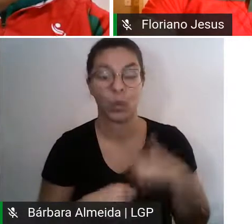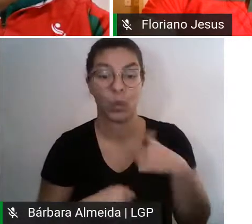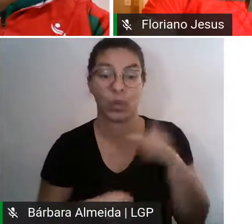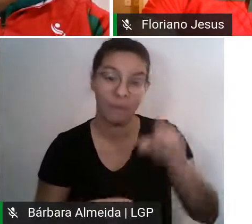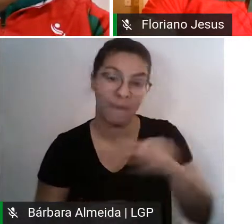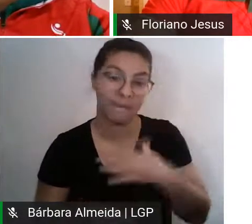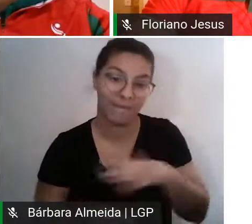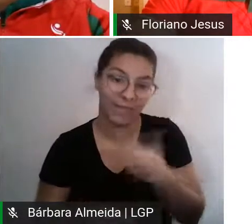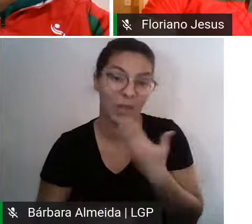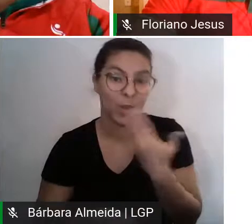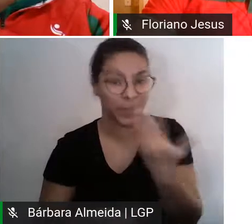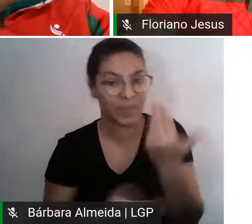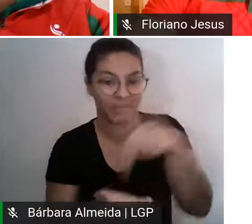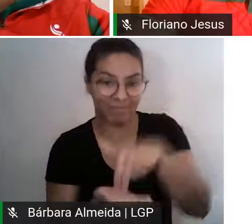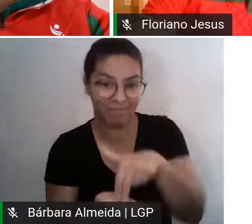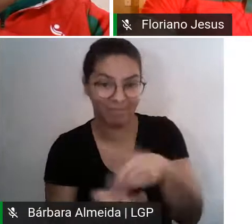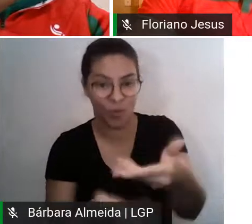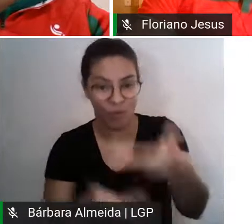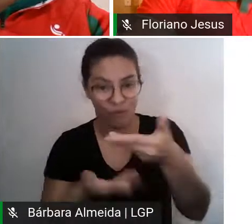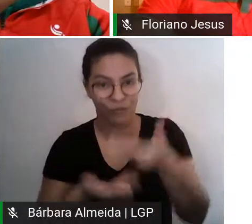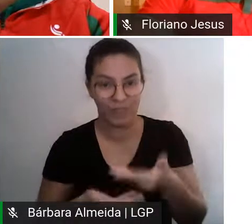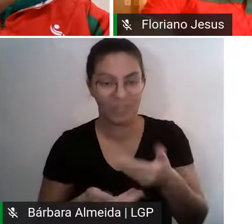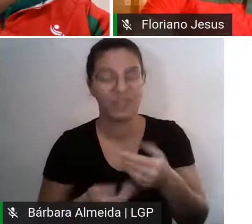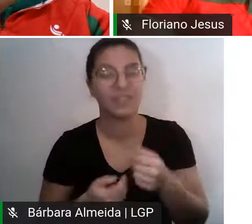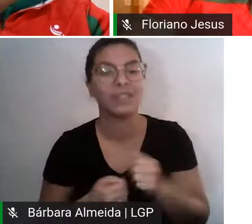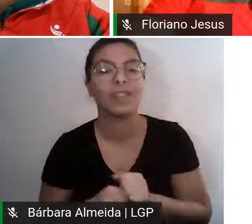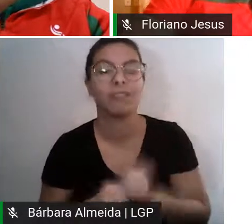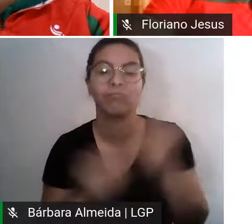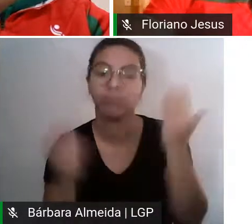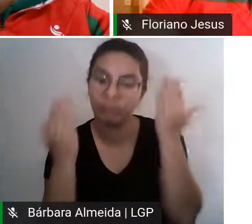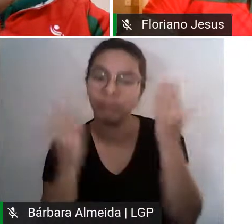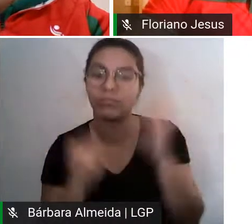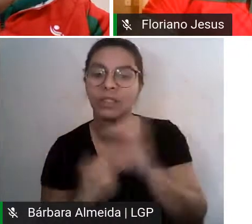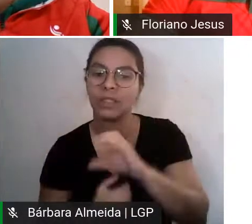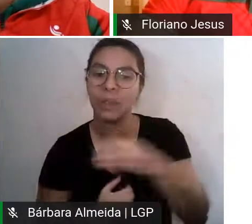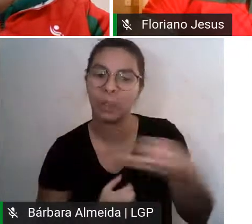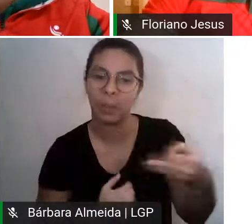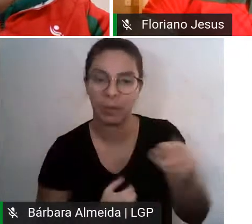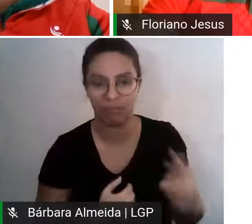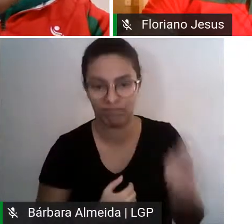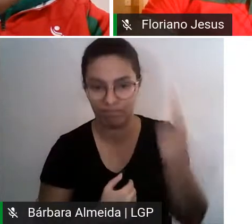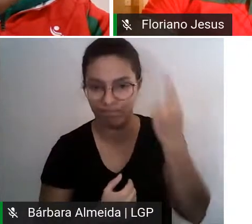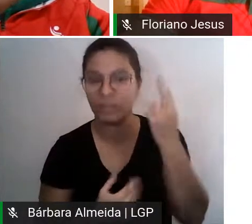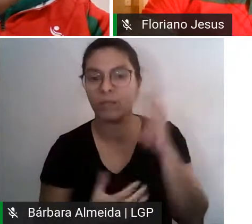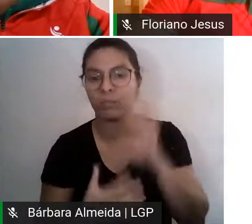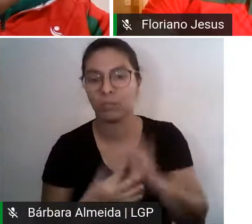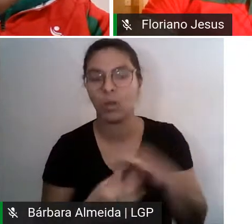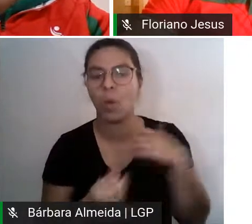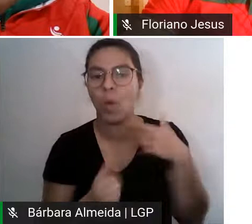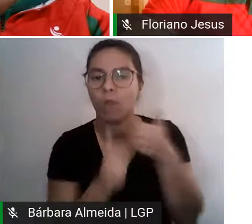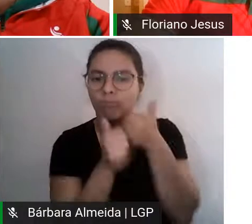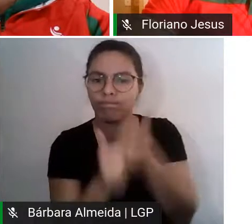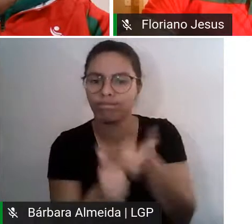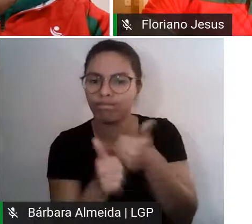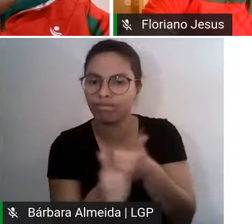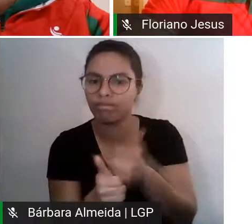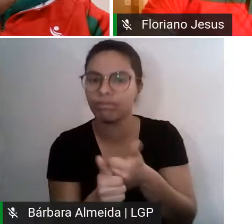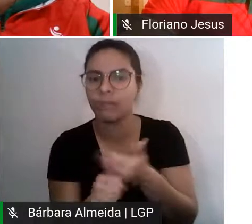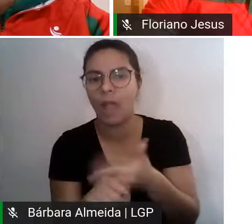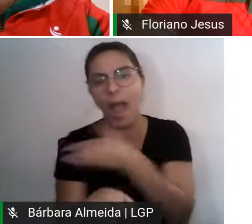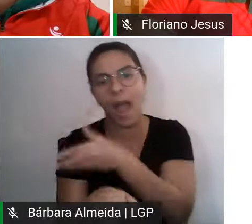Eu também queria agradecer o convite e também para parabenizar o CPP pela iniciativa. Portanto, tive a oportunidade também de acompanhar